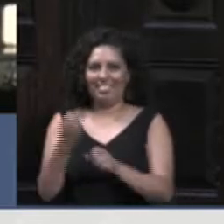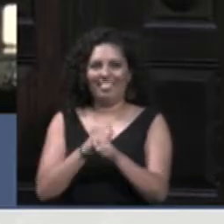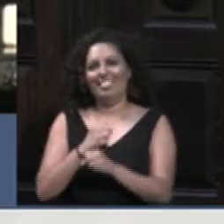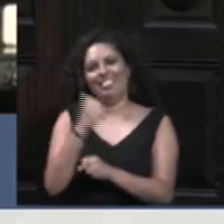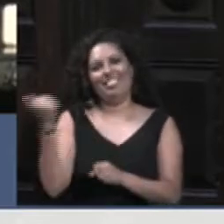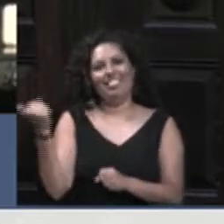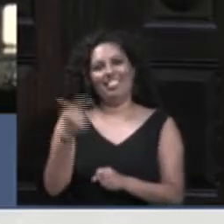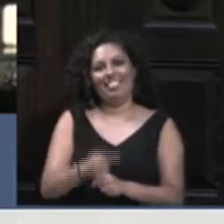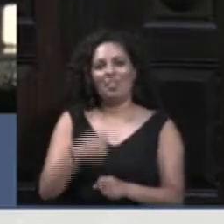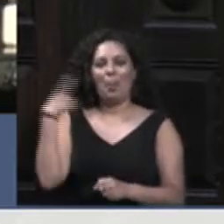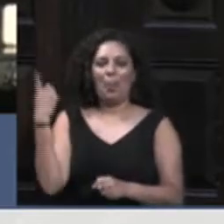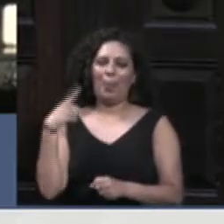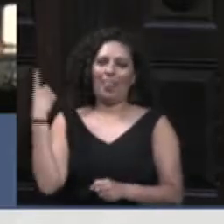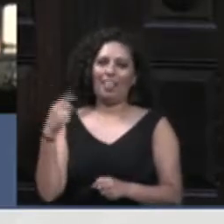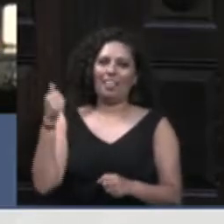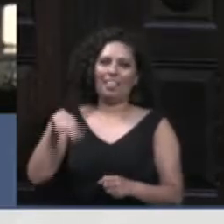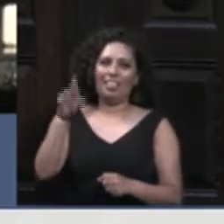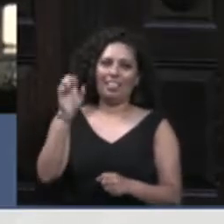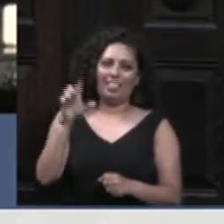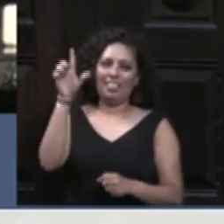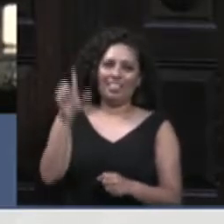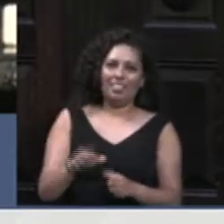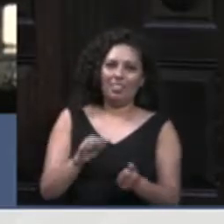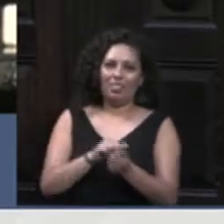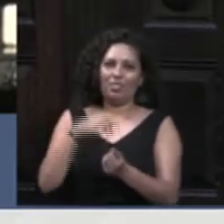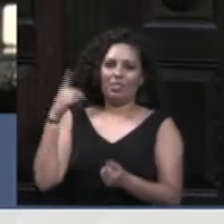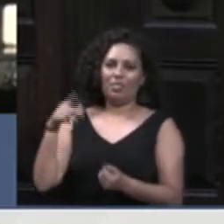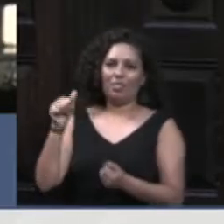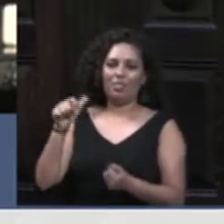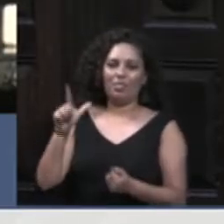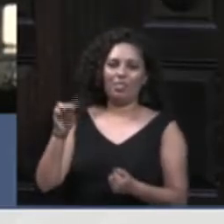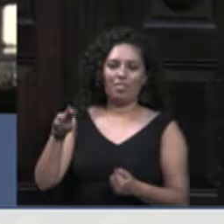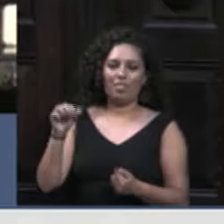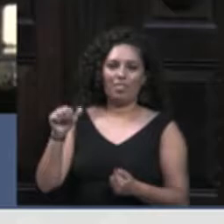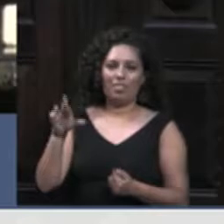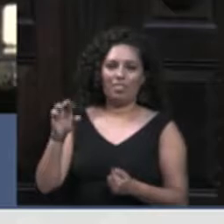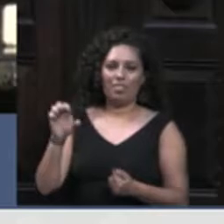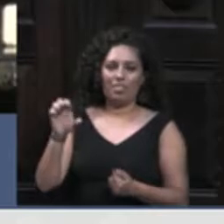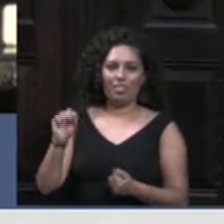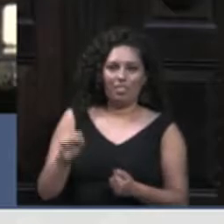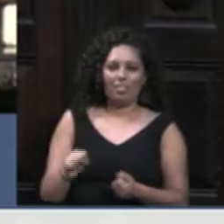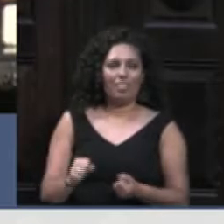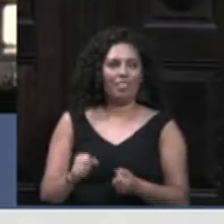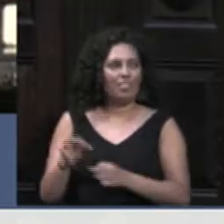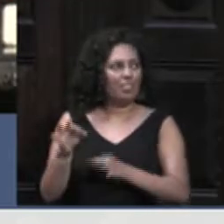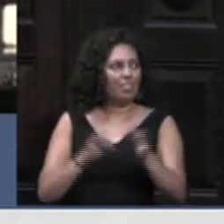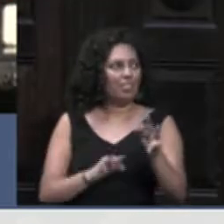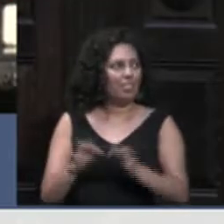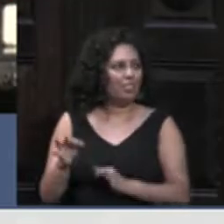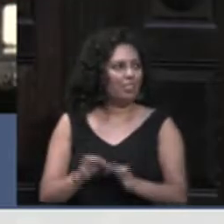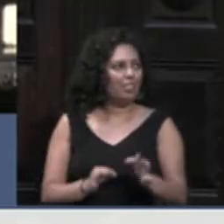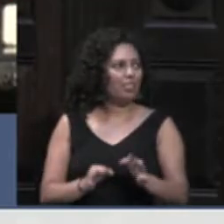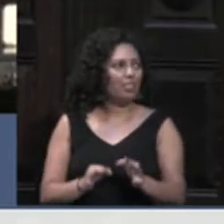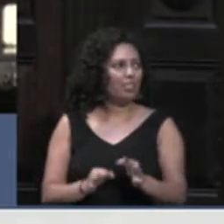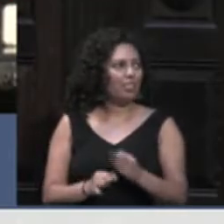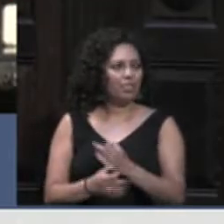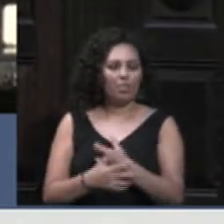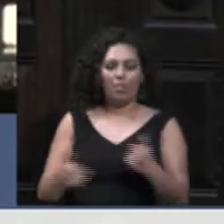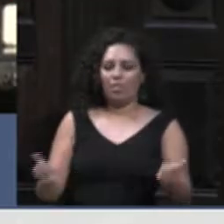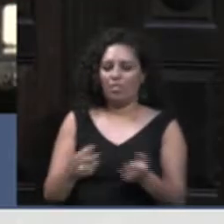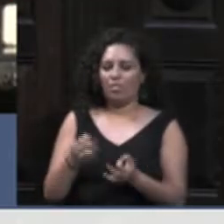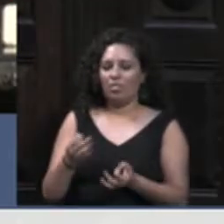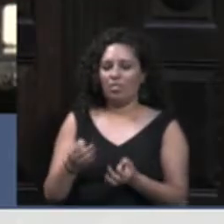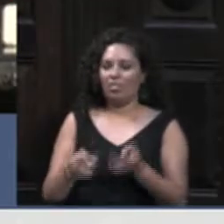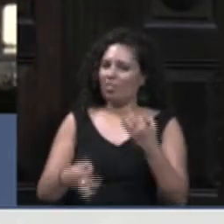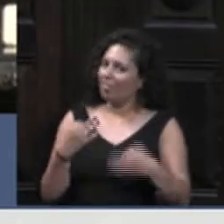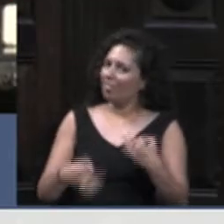3433/2017, de autoria dos deputados André Siciliano e Gilberto Palmares, que institui feriado estadual bancário à quarta-feira de cinzas e dá outras providências. Em discussão, não havendo